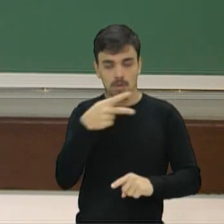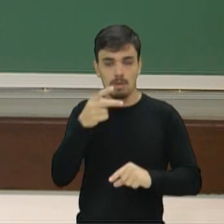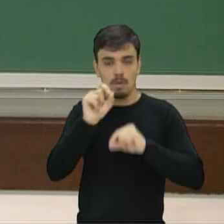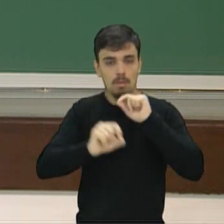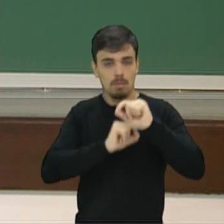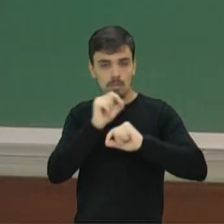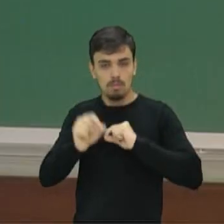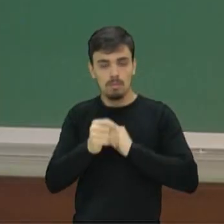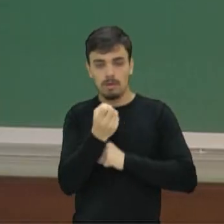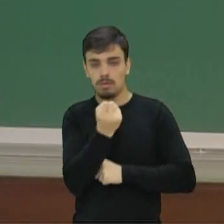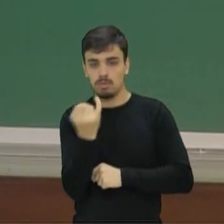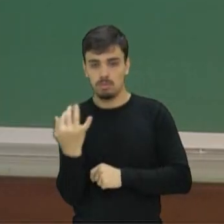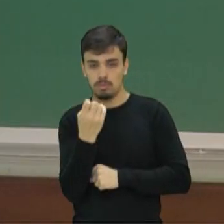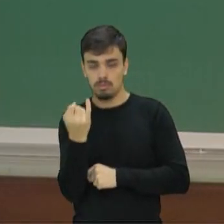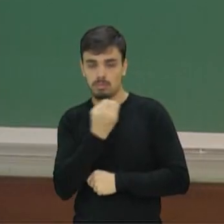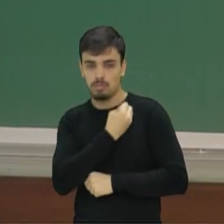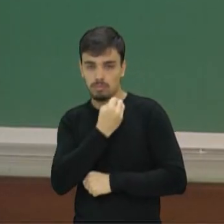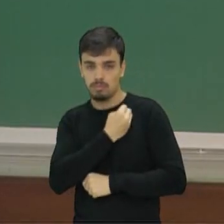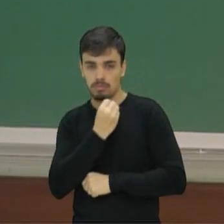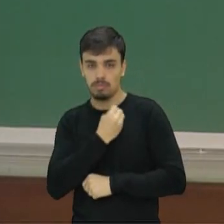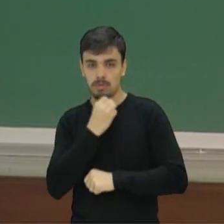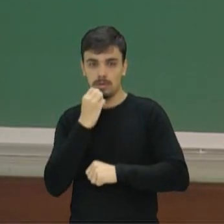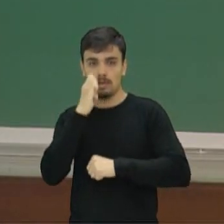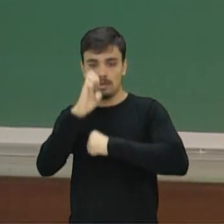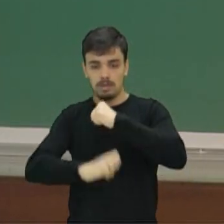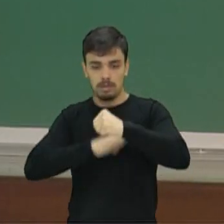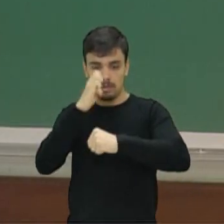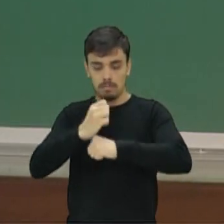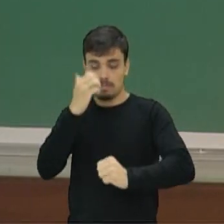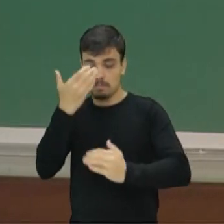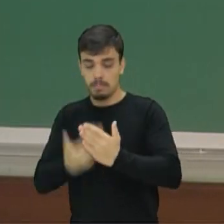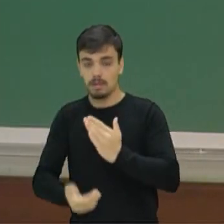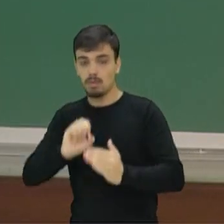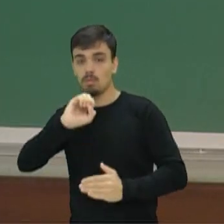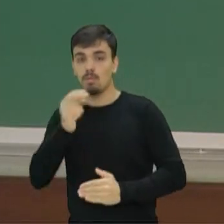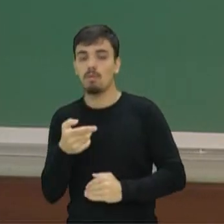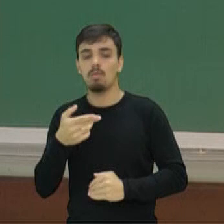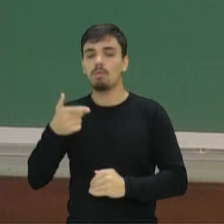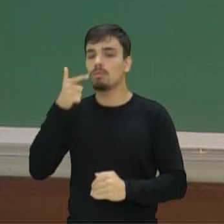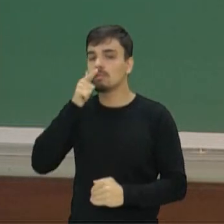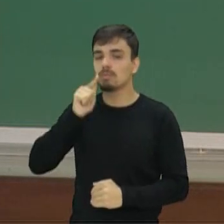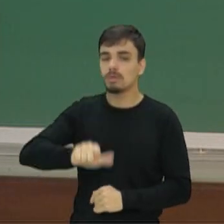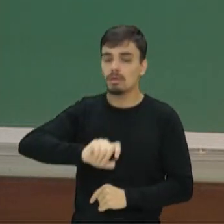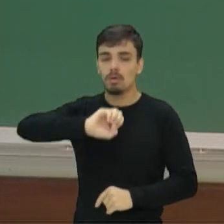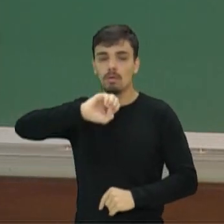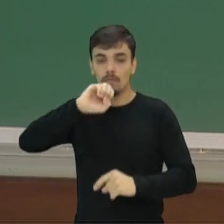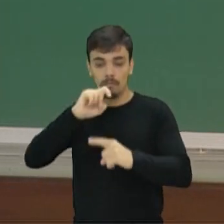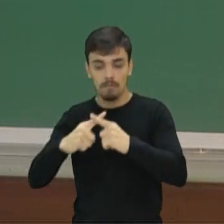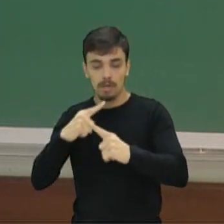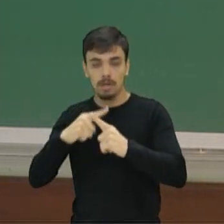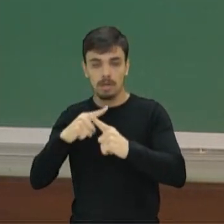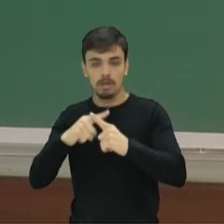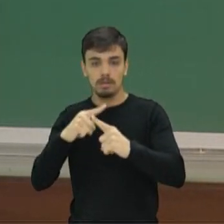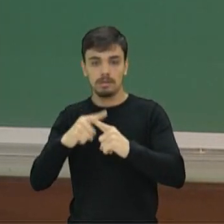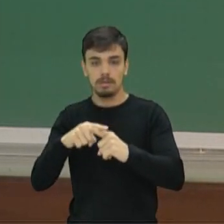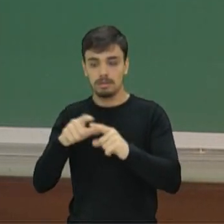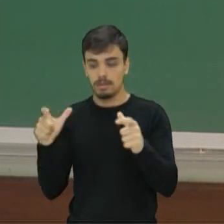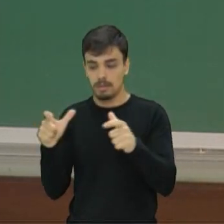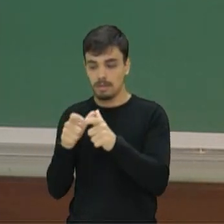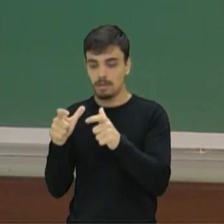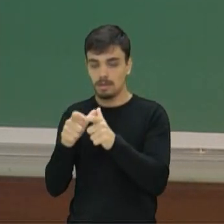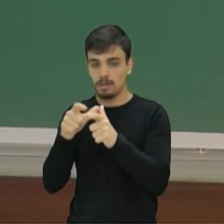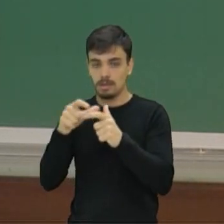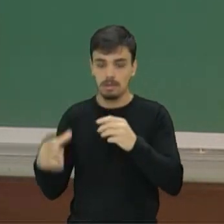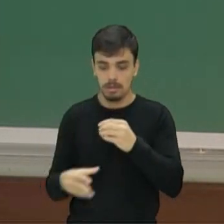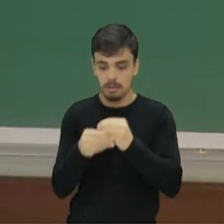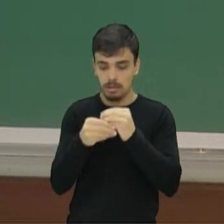ao número de elétrons que ela perdeu ou que ela ganhou, vezes a carga elementar. Pessoal,